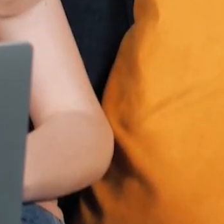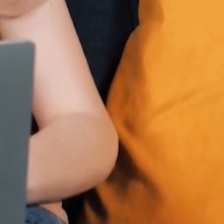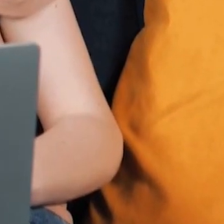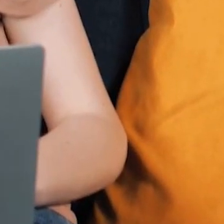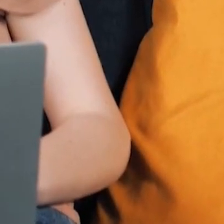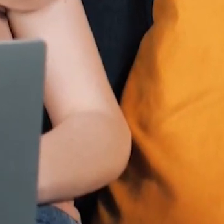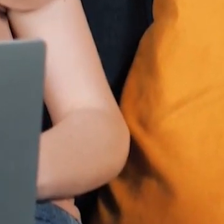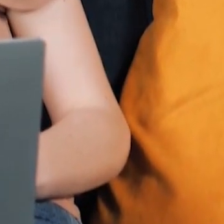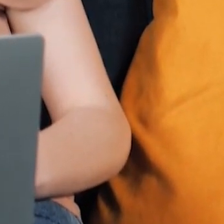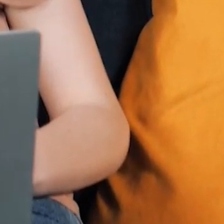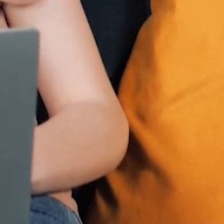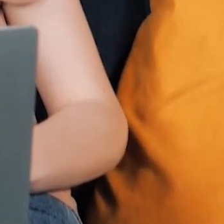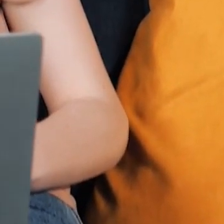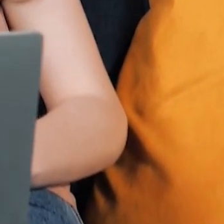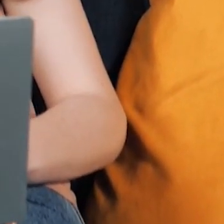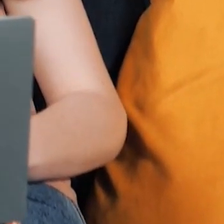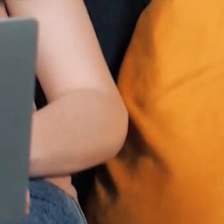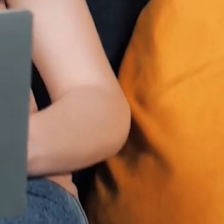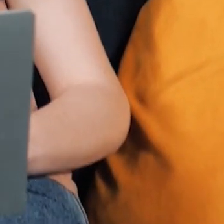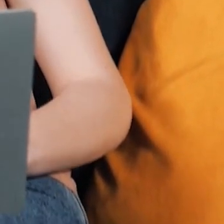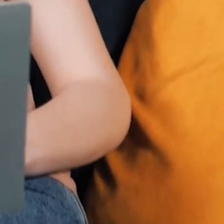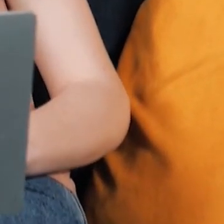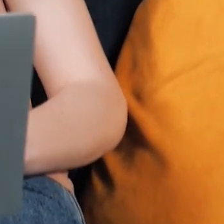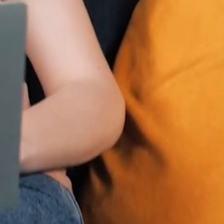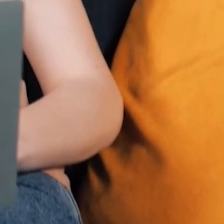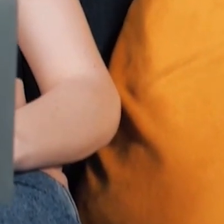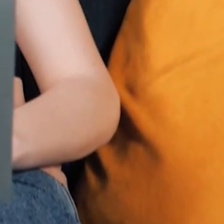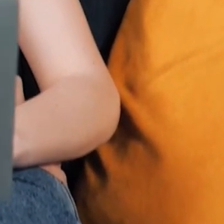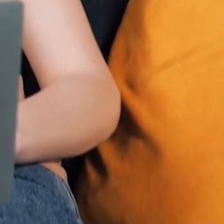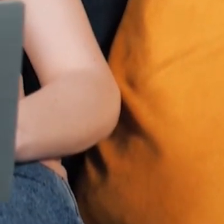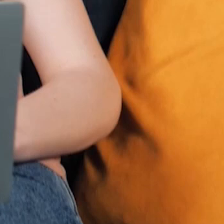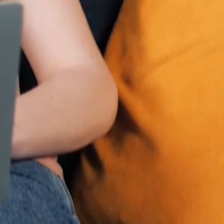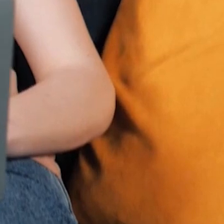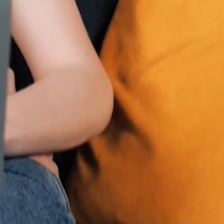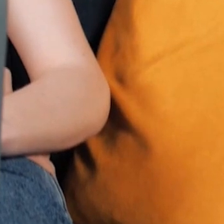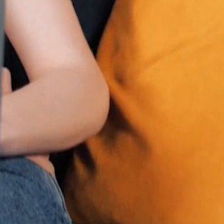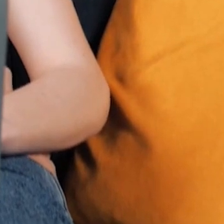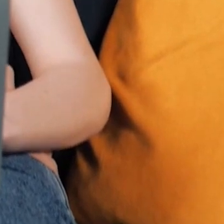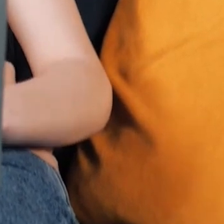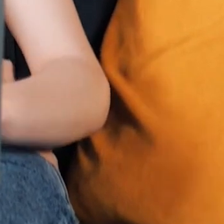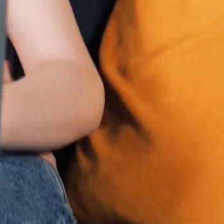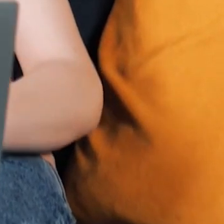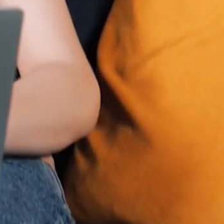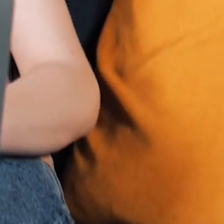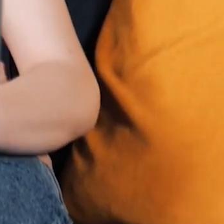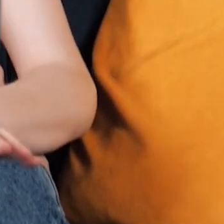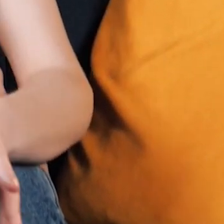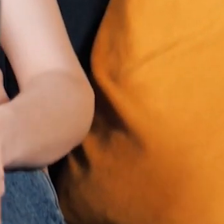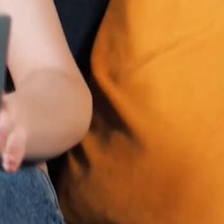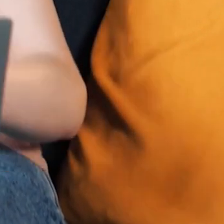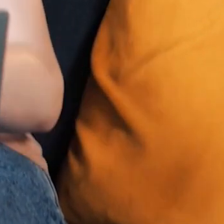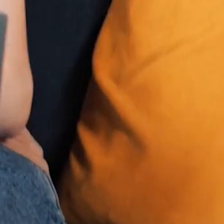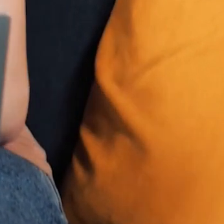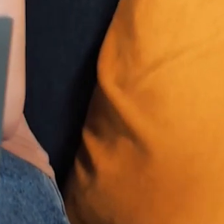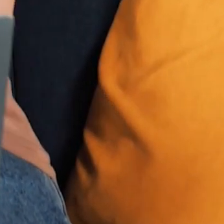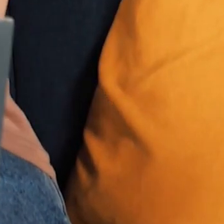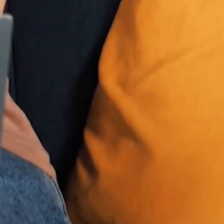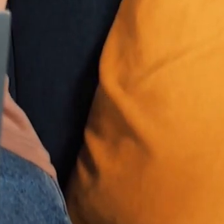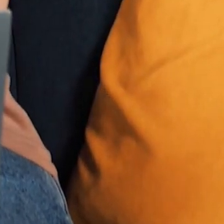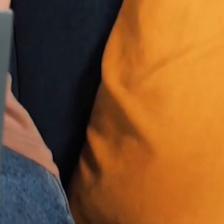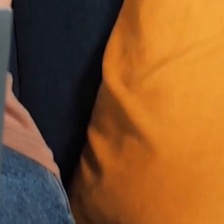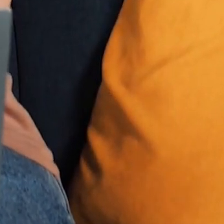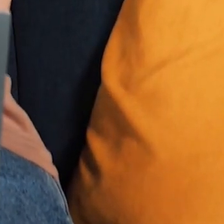de saúde. O porquê disso? Alguma coisa ali no contrato pode ser que não seja tão bem interpretado por mim, por você,